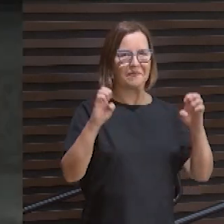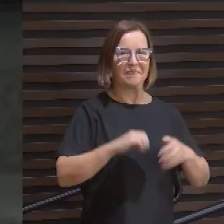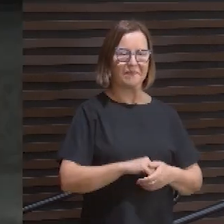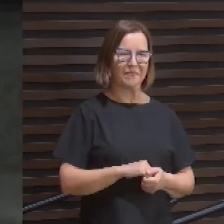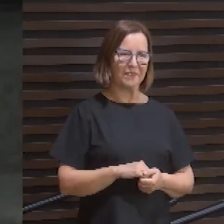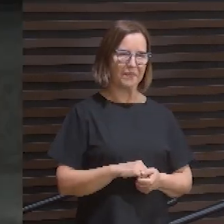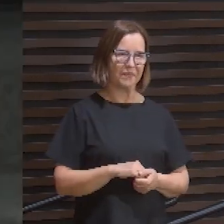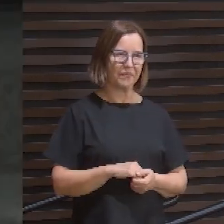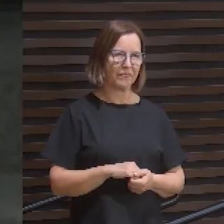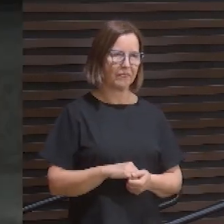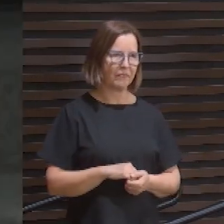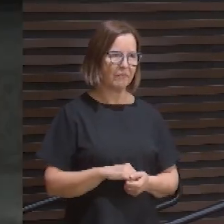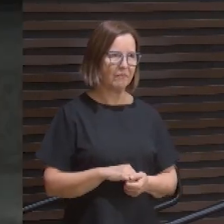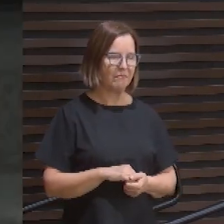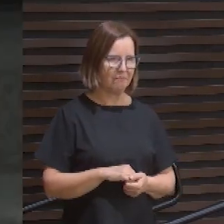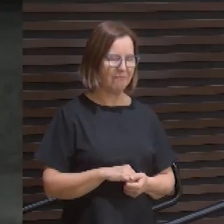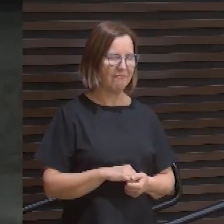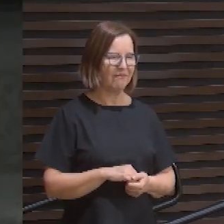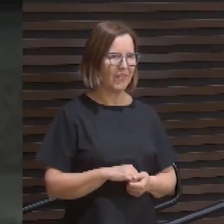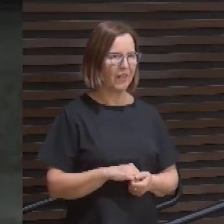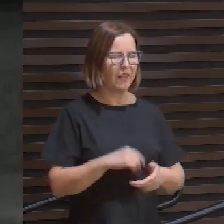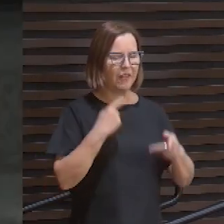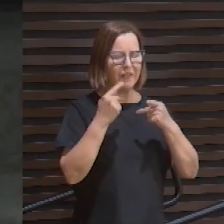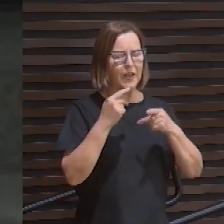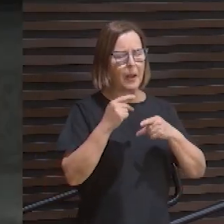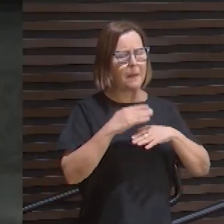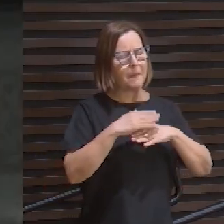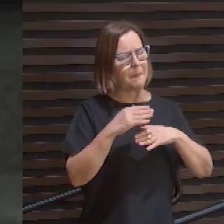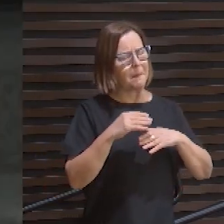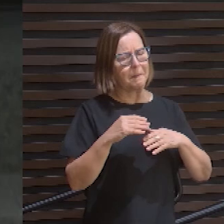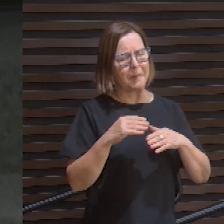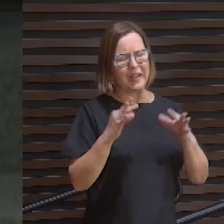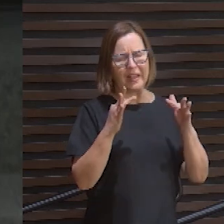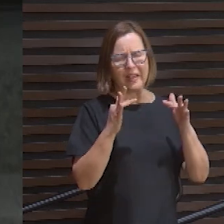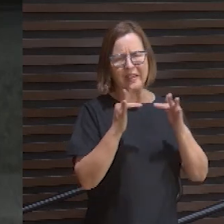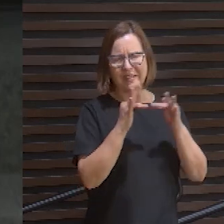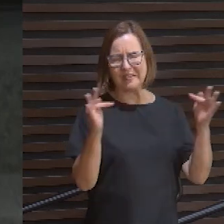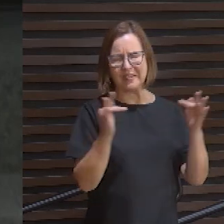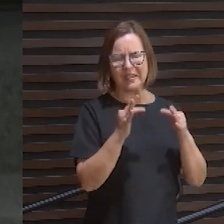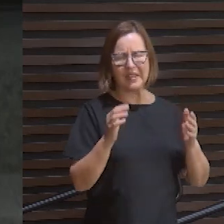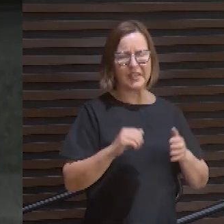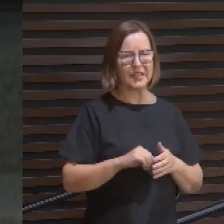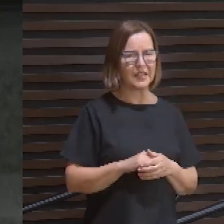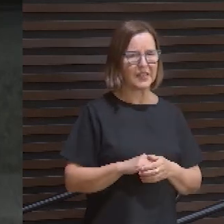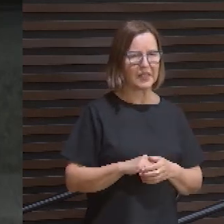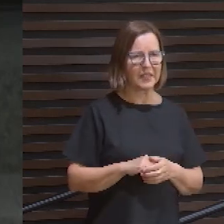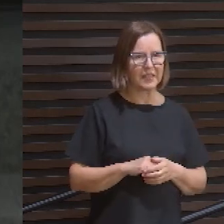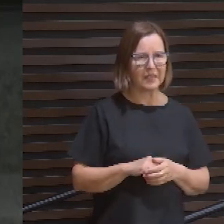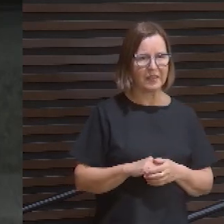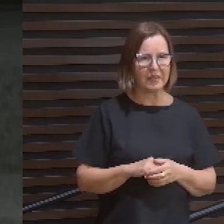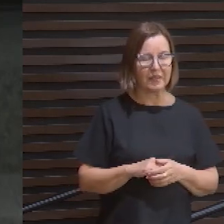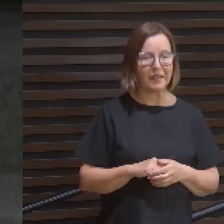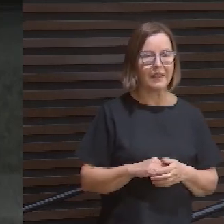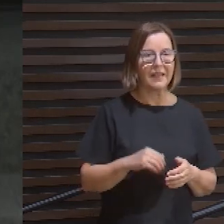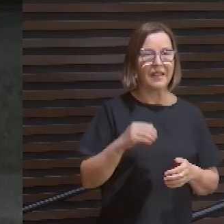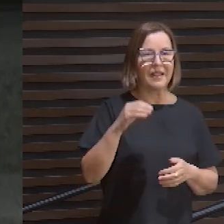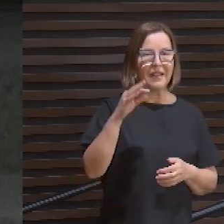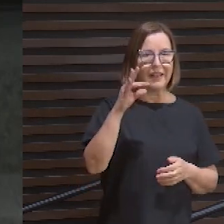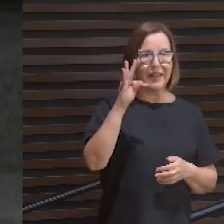Eu vou dizer mais aqui. Deixa eu ver. Clemente de Alexandria,